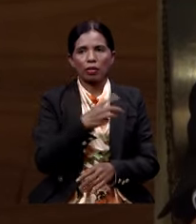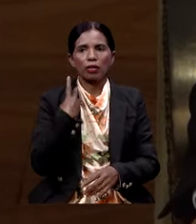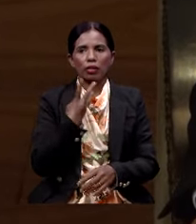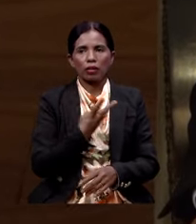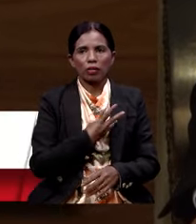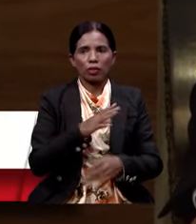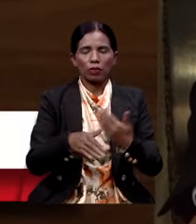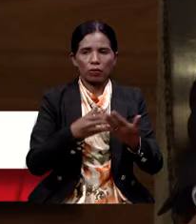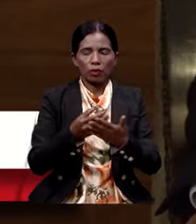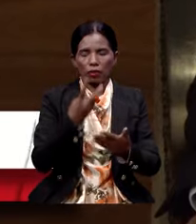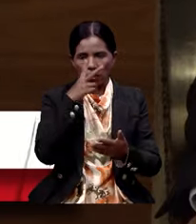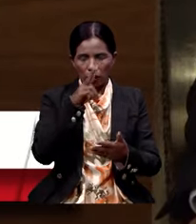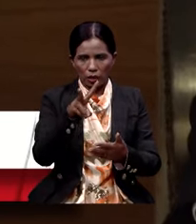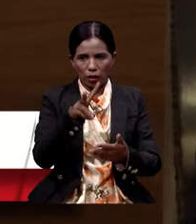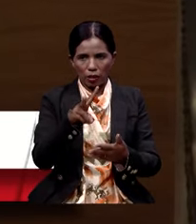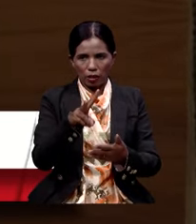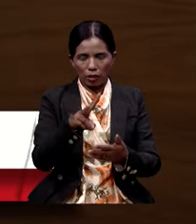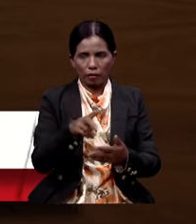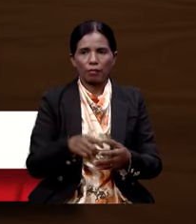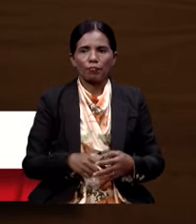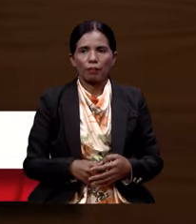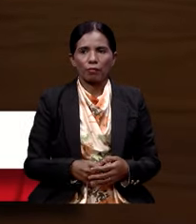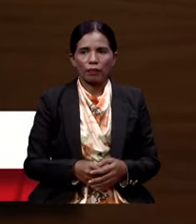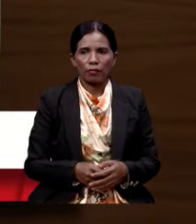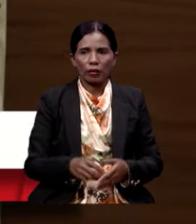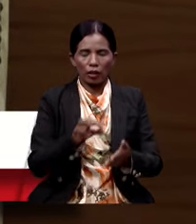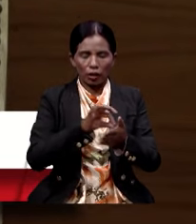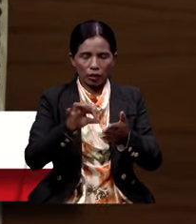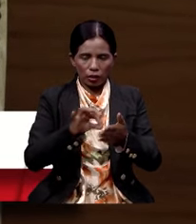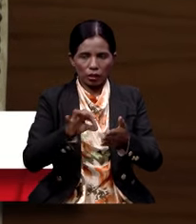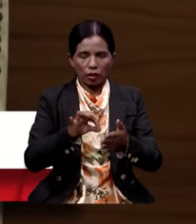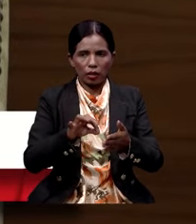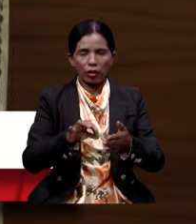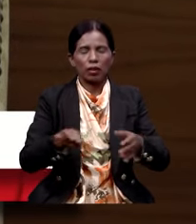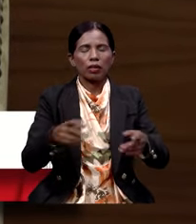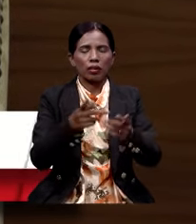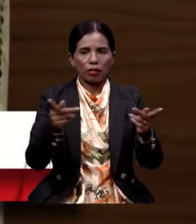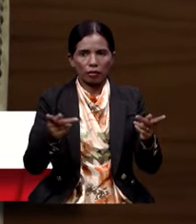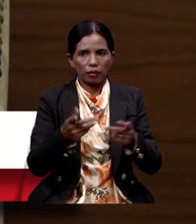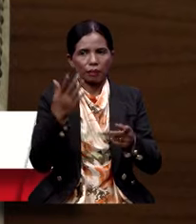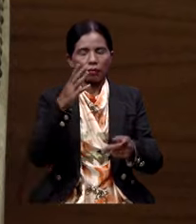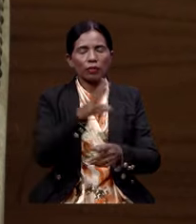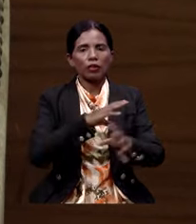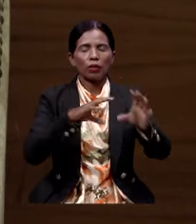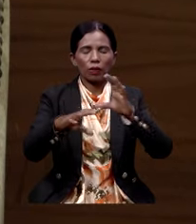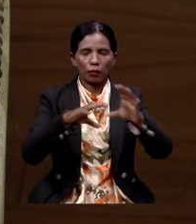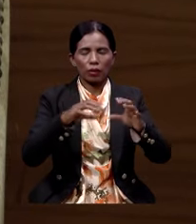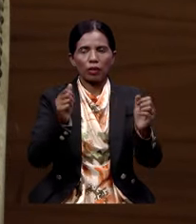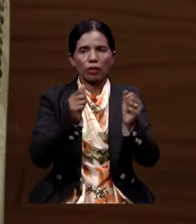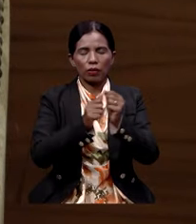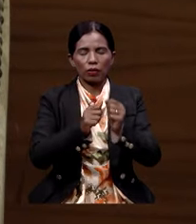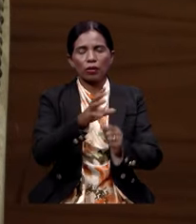está junto a assistir. Calvário lá assiste, assina memorándum e a âmbito comunicação no